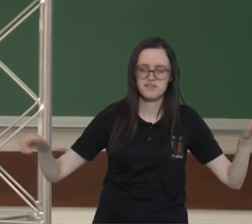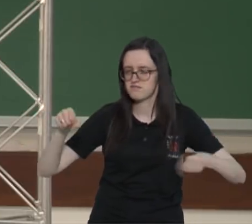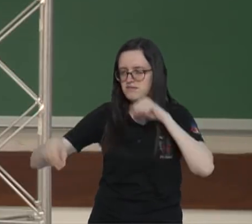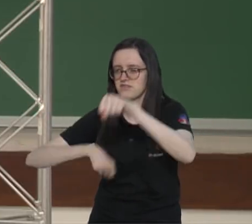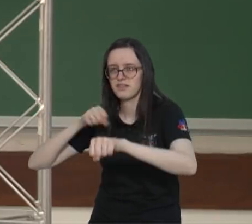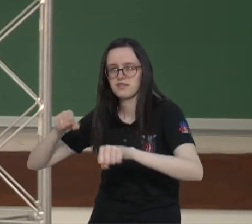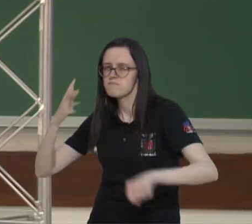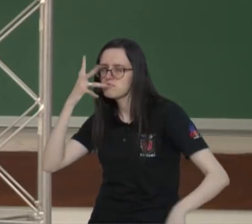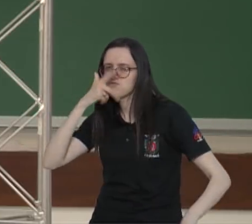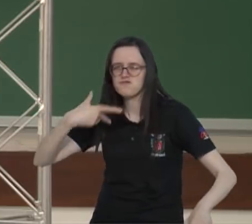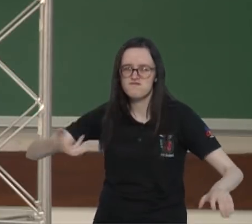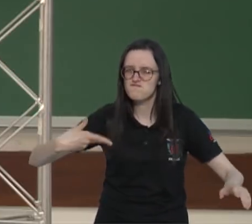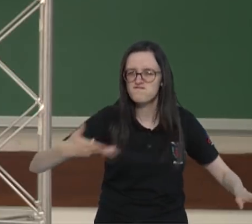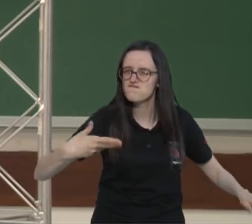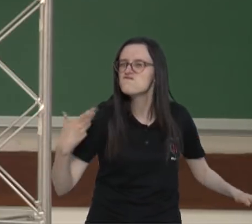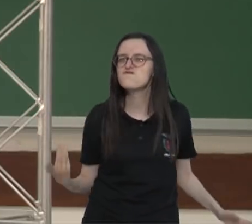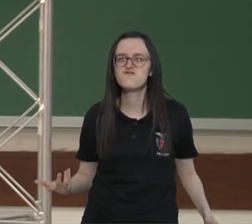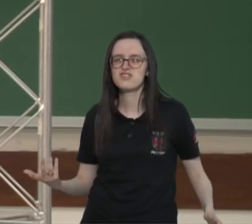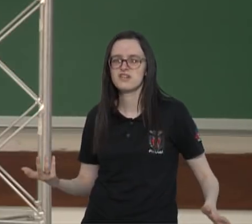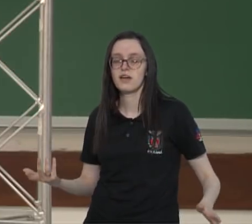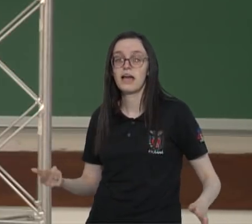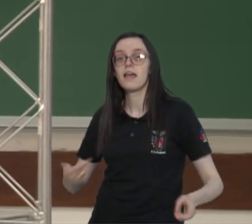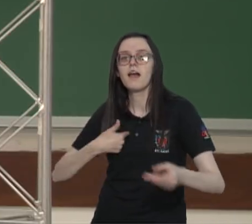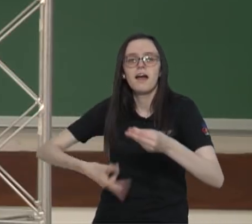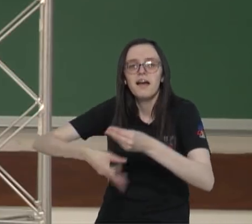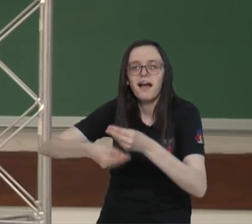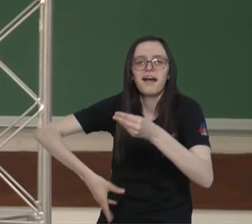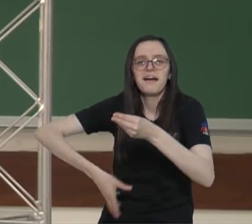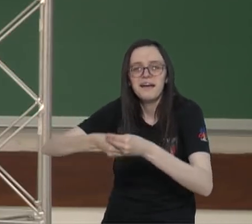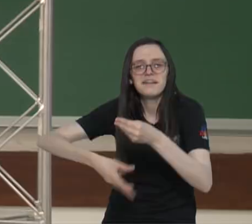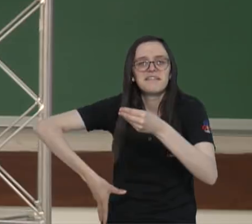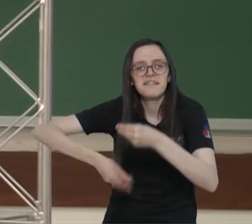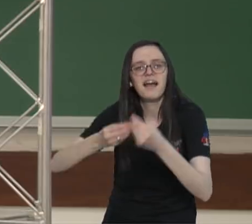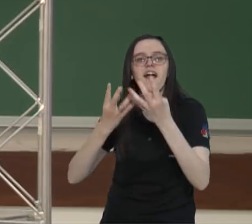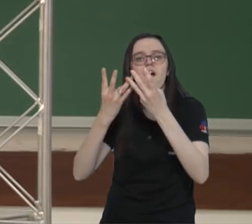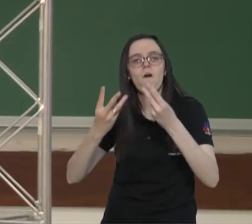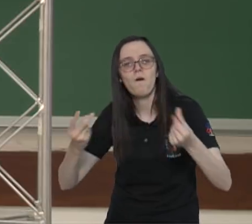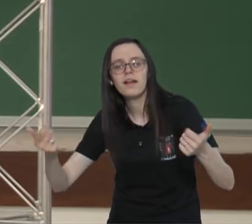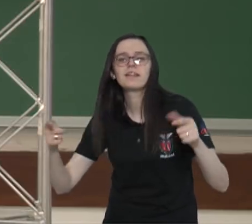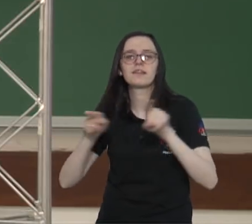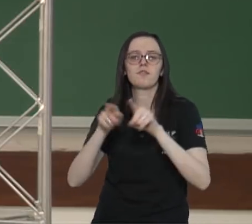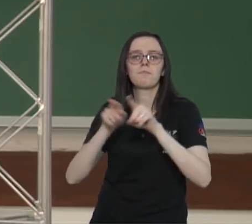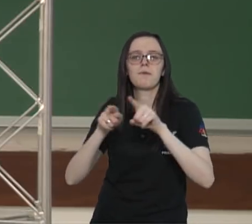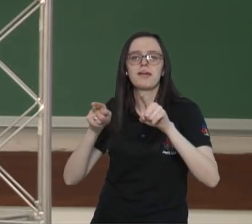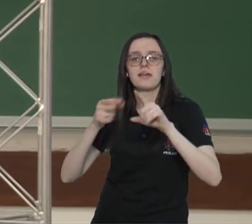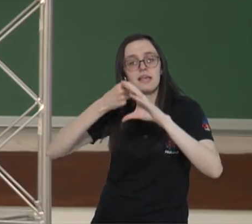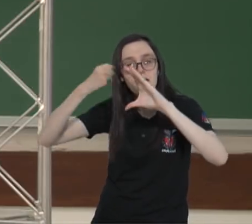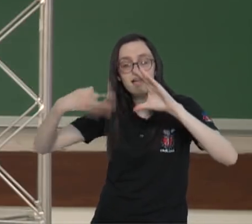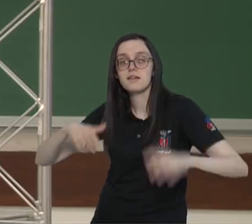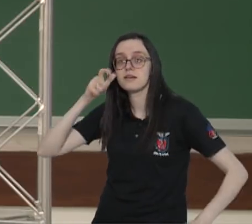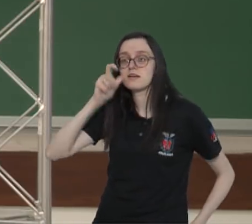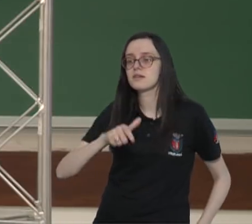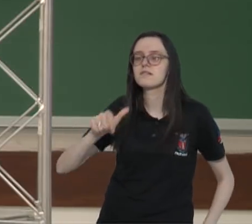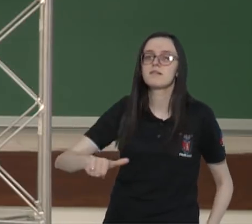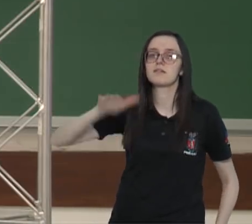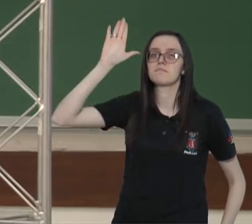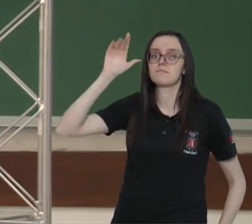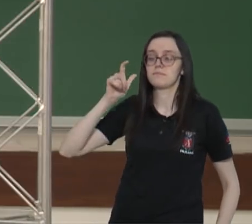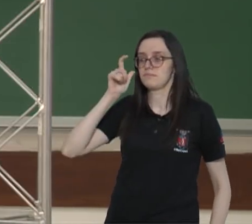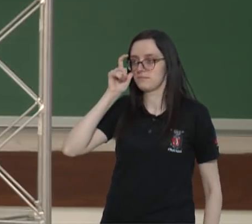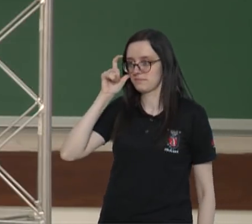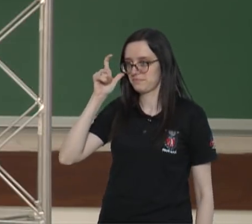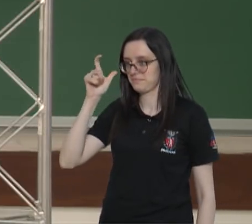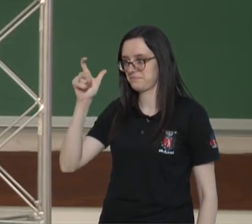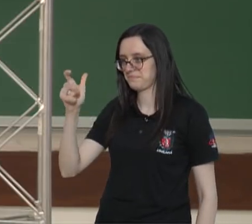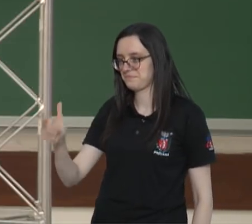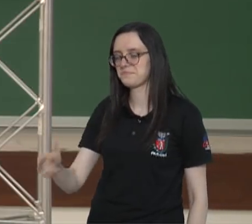bonita, veloz, e vou acrescentando qualidades e características interessantes, você fica muito mais interessado, que